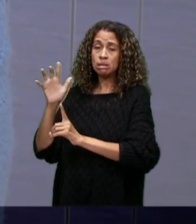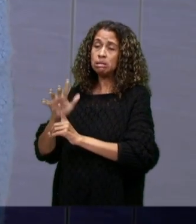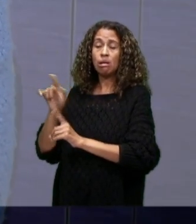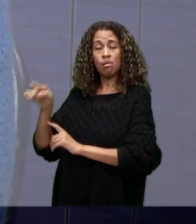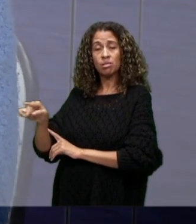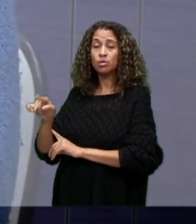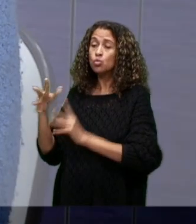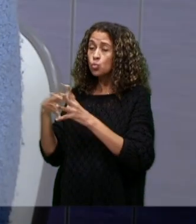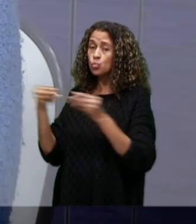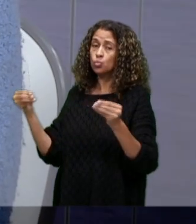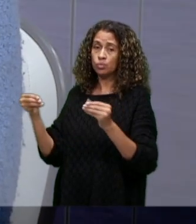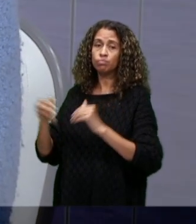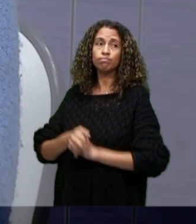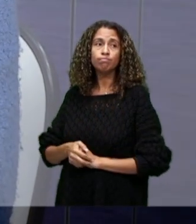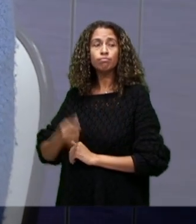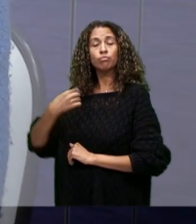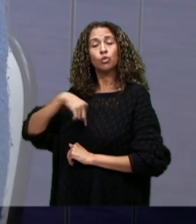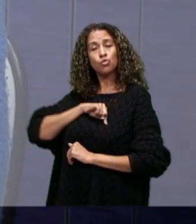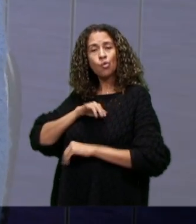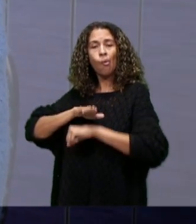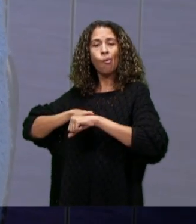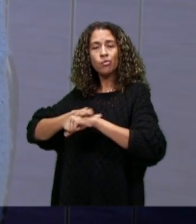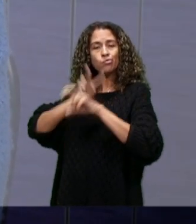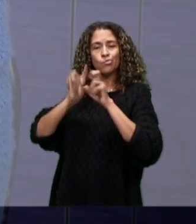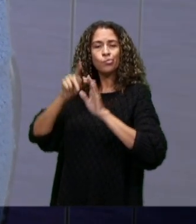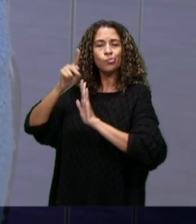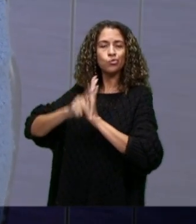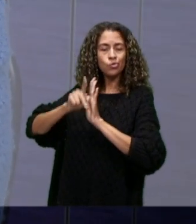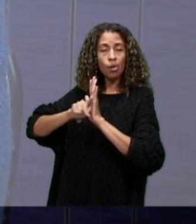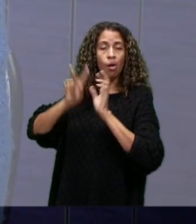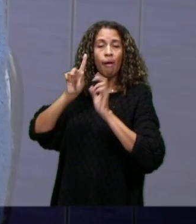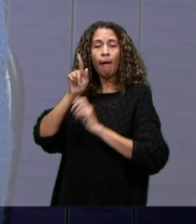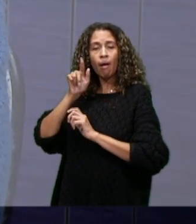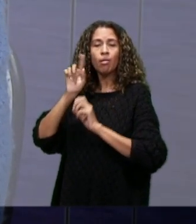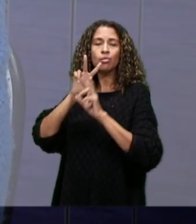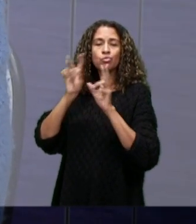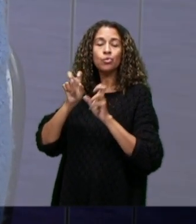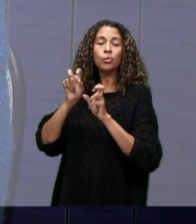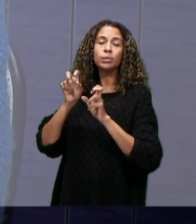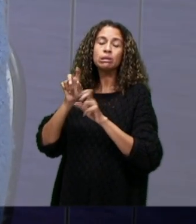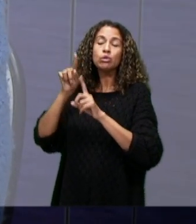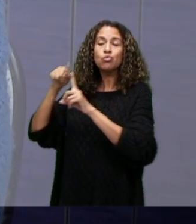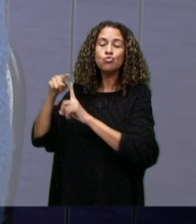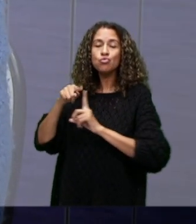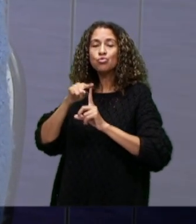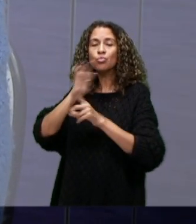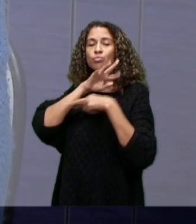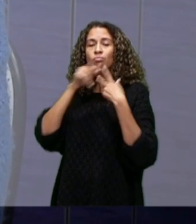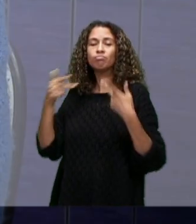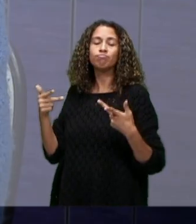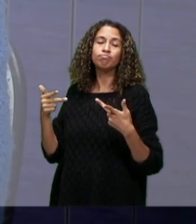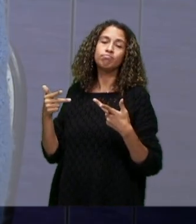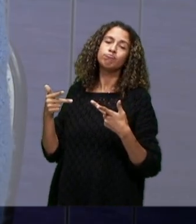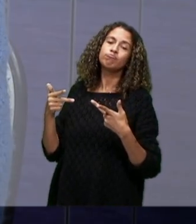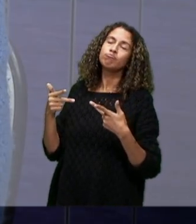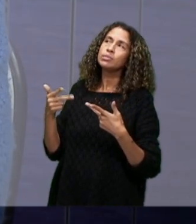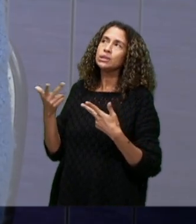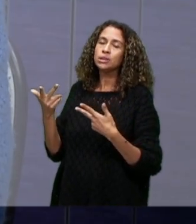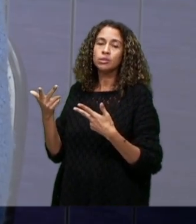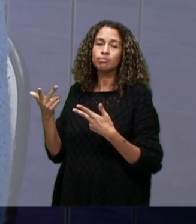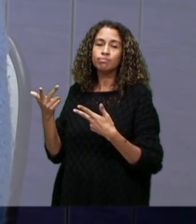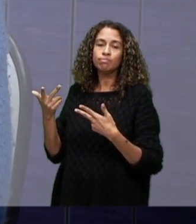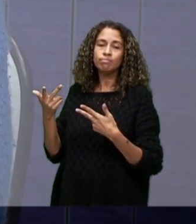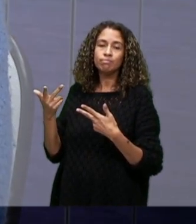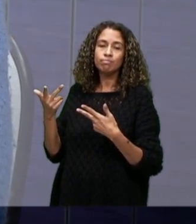E sempre quando a gente fala nesses projetos, né, a gente está falando nas espécies, elas são